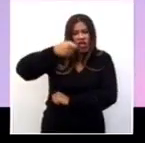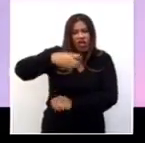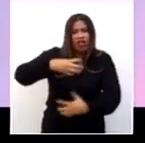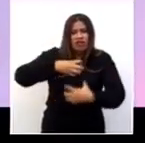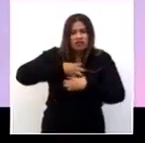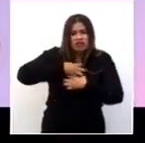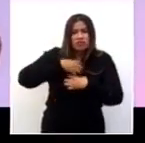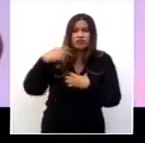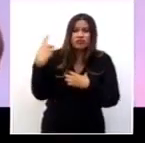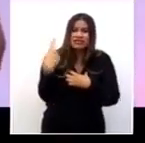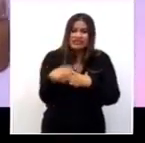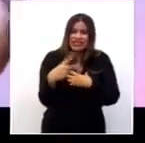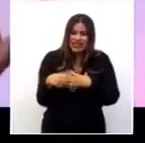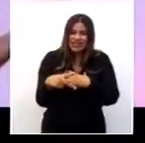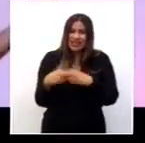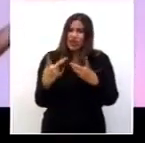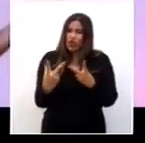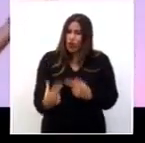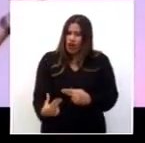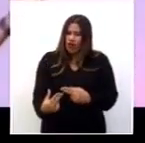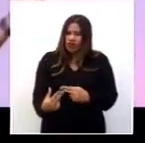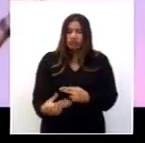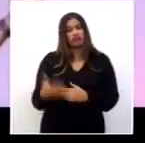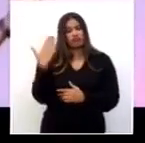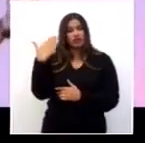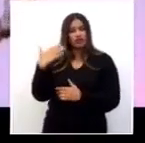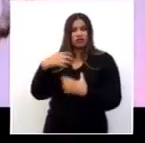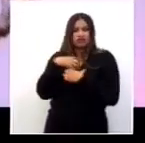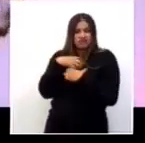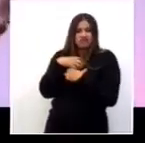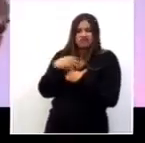que foi minha um dia e que foi péssima?